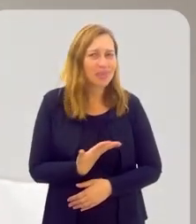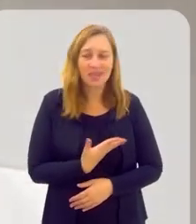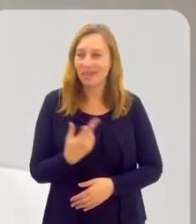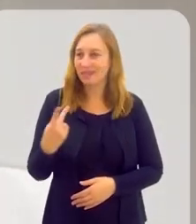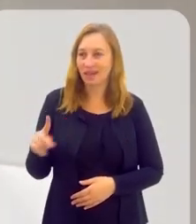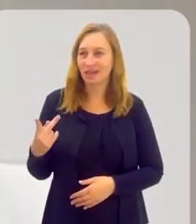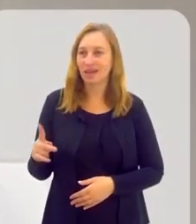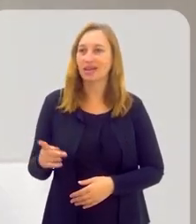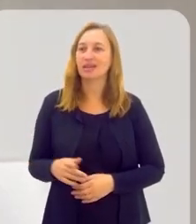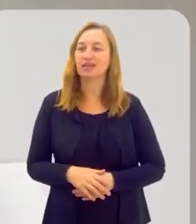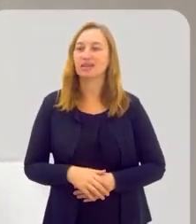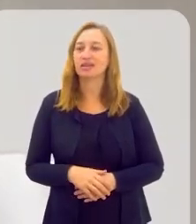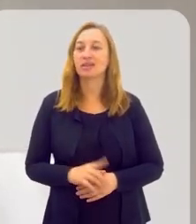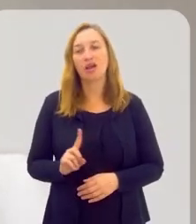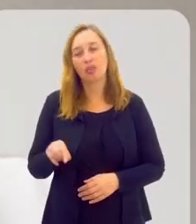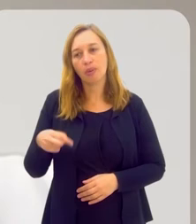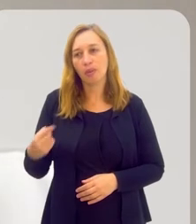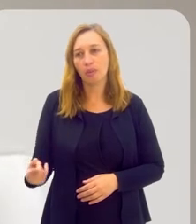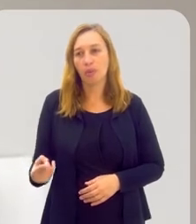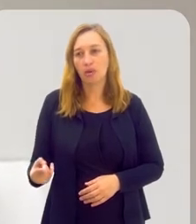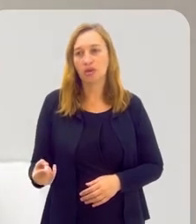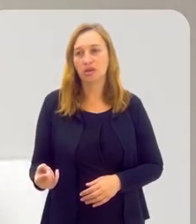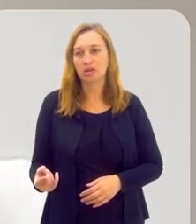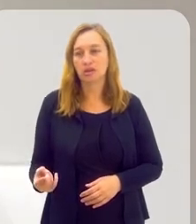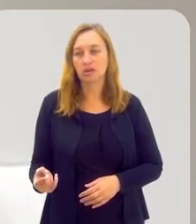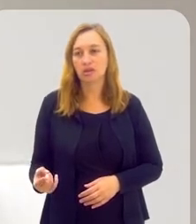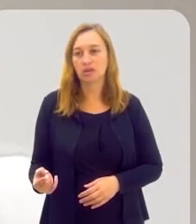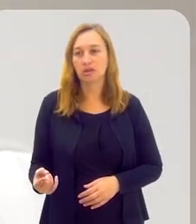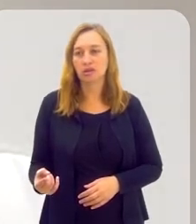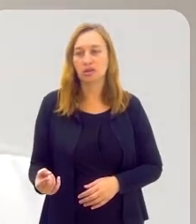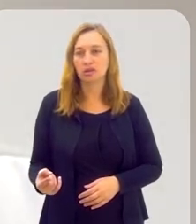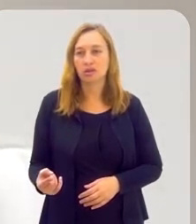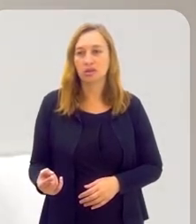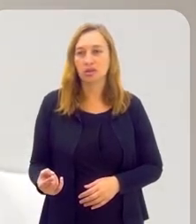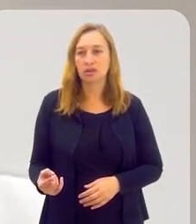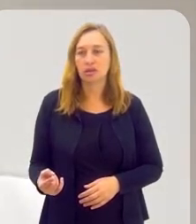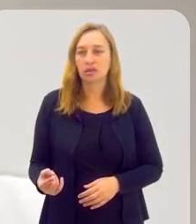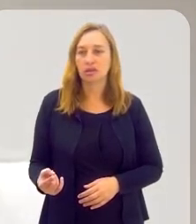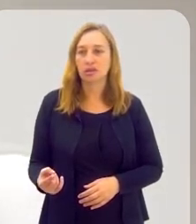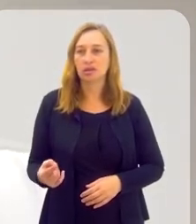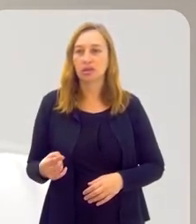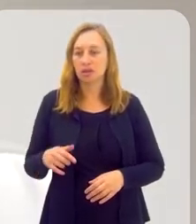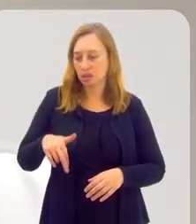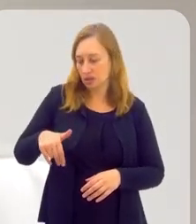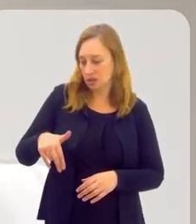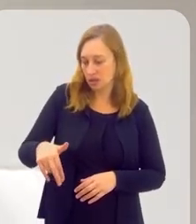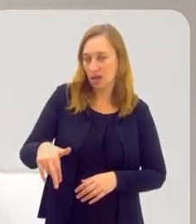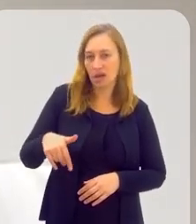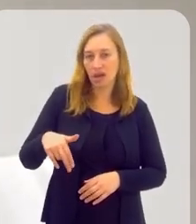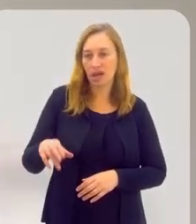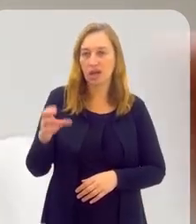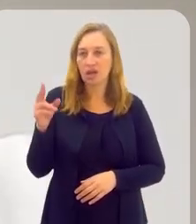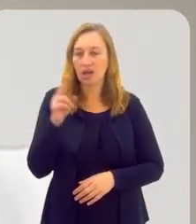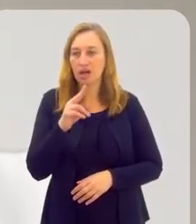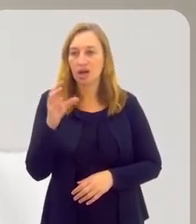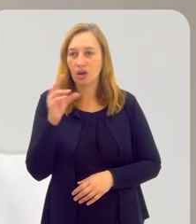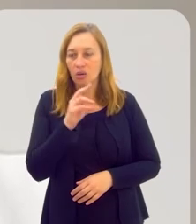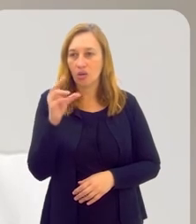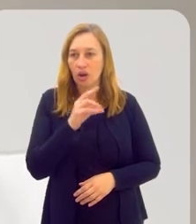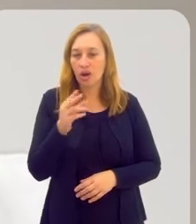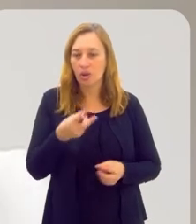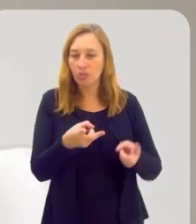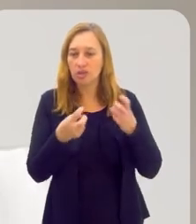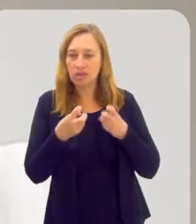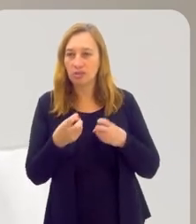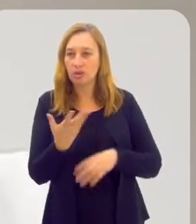dela. E essa colega, depois, quando as crianças começavam a andar e a correr e etc., percebeu-se que